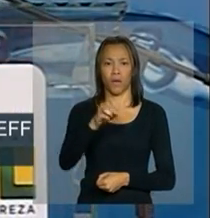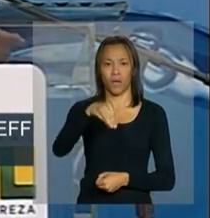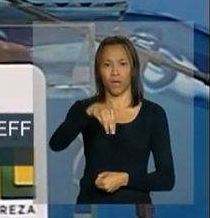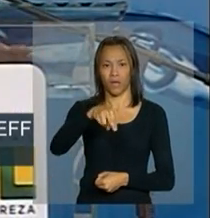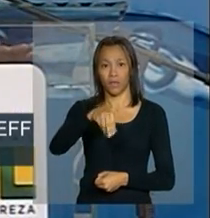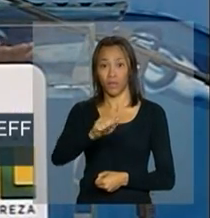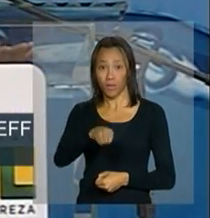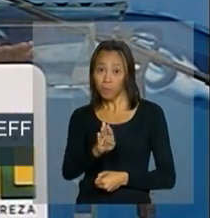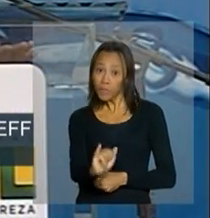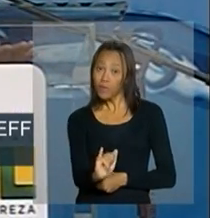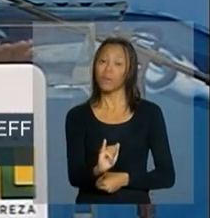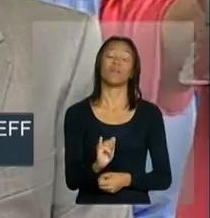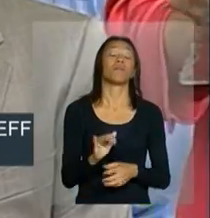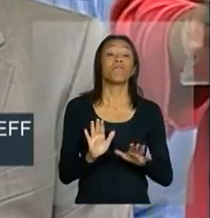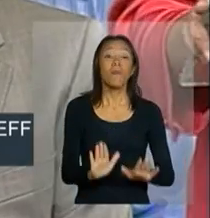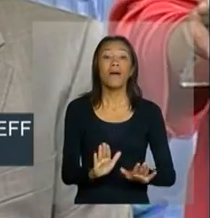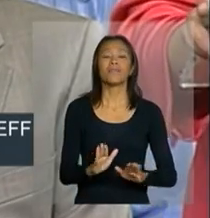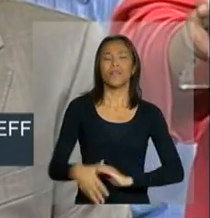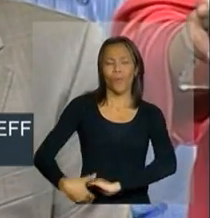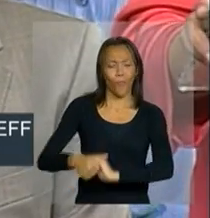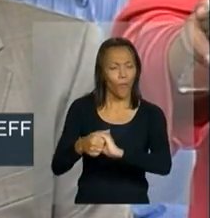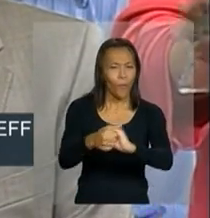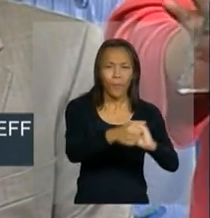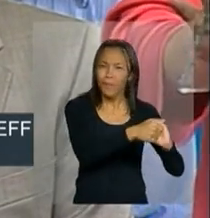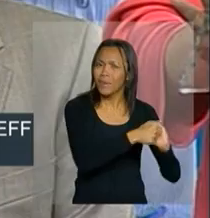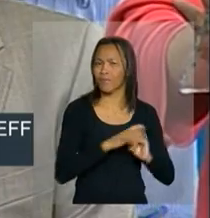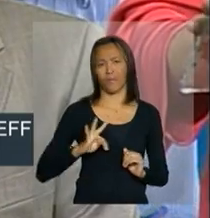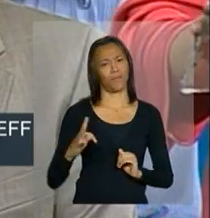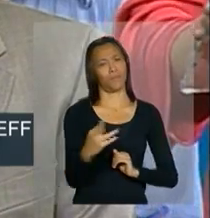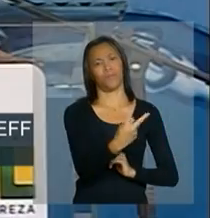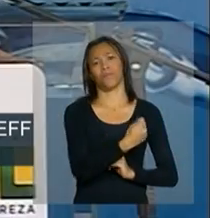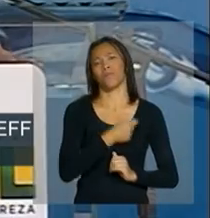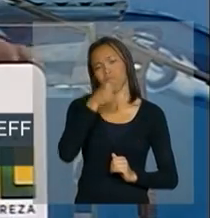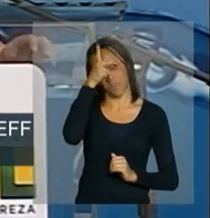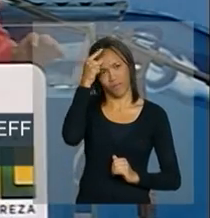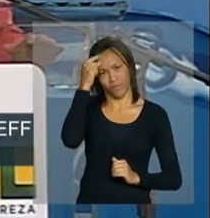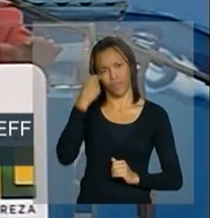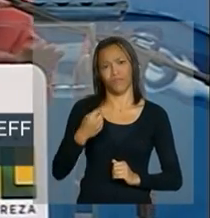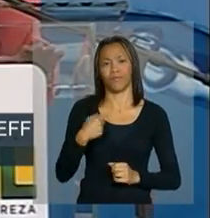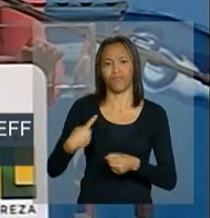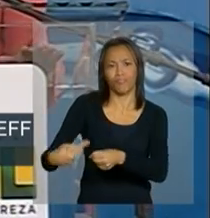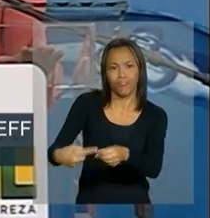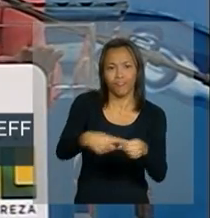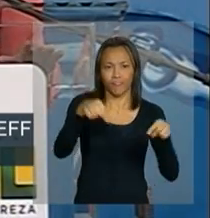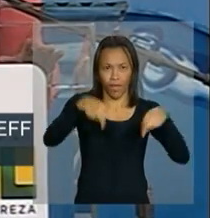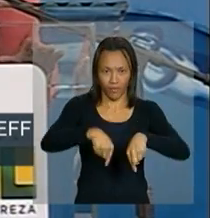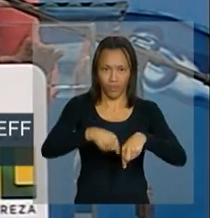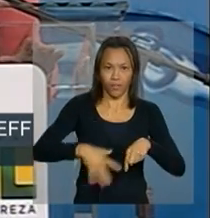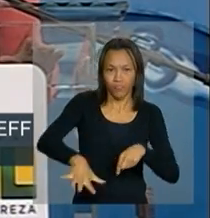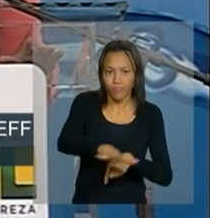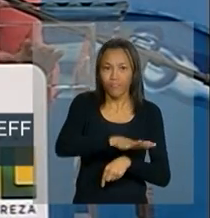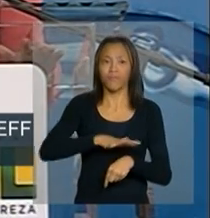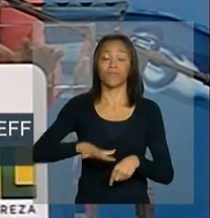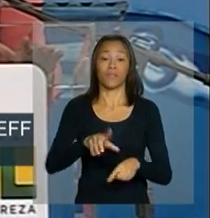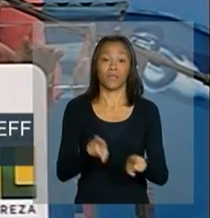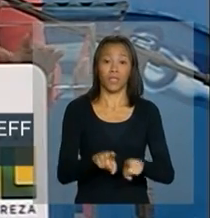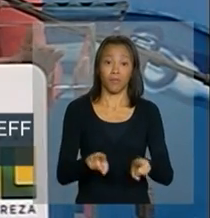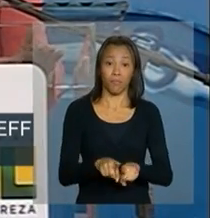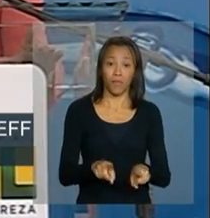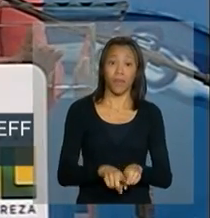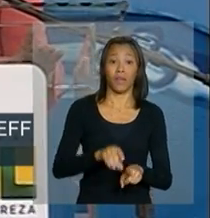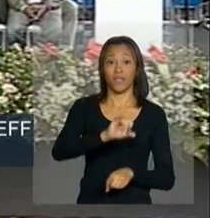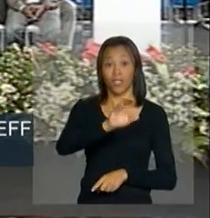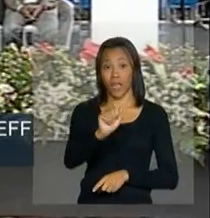Mas eu cumprimento a todos os prefeitos aqui da região. O prefeito José Barreira de Alencar,